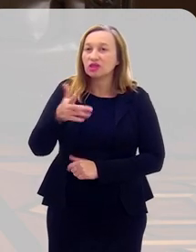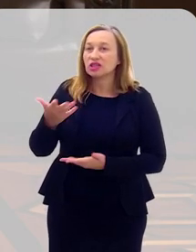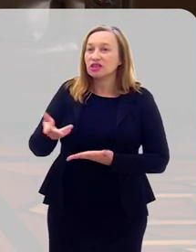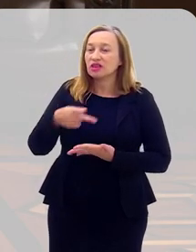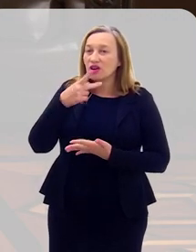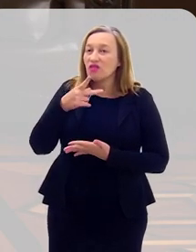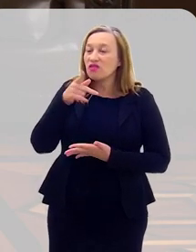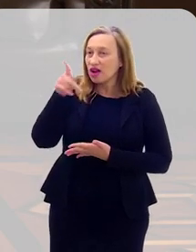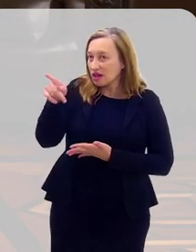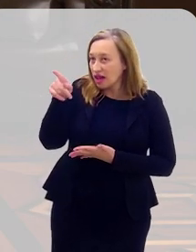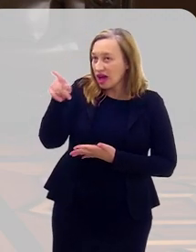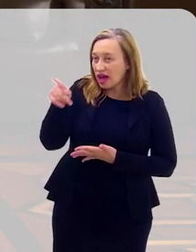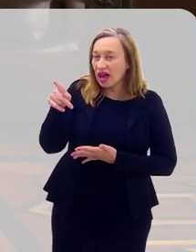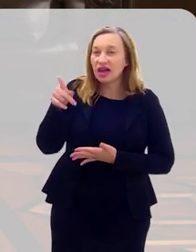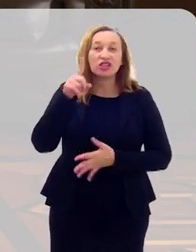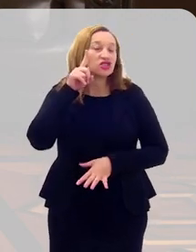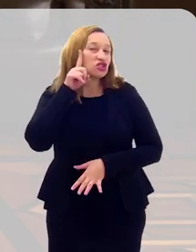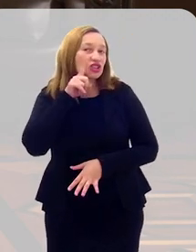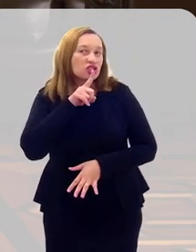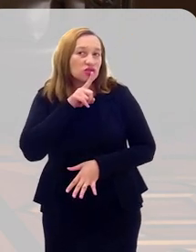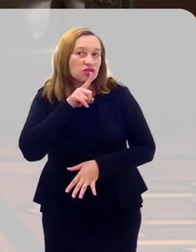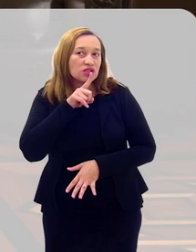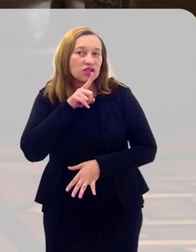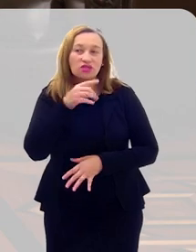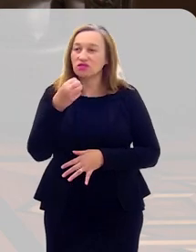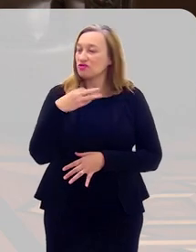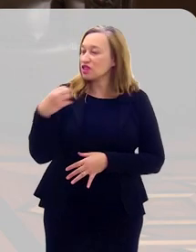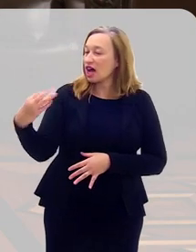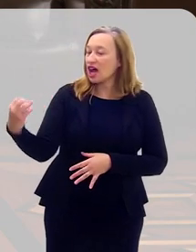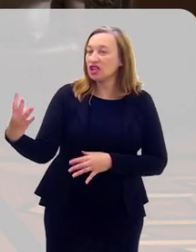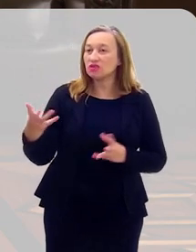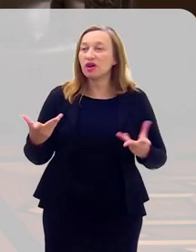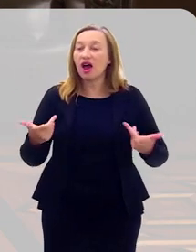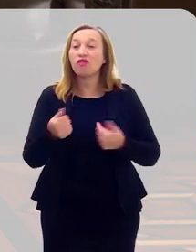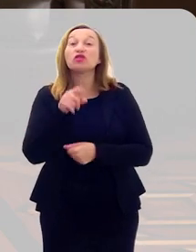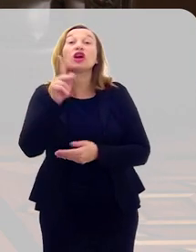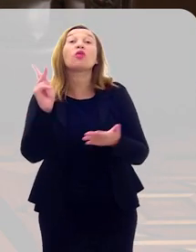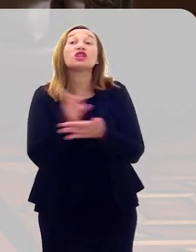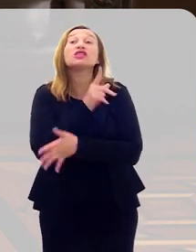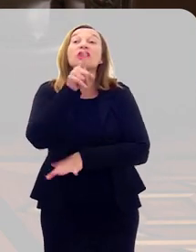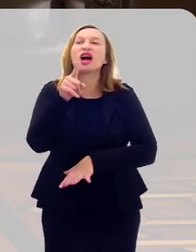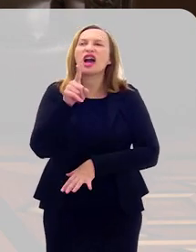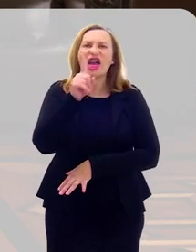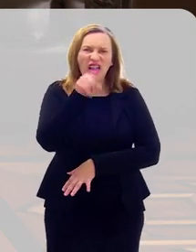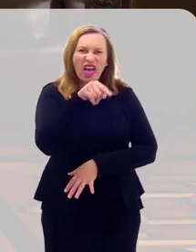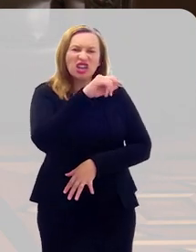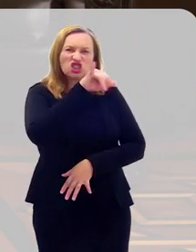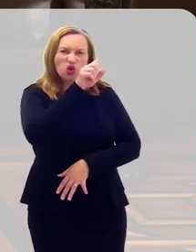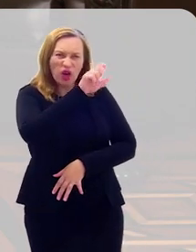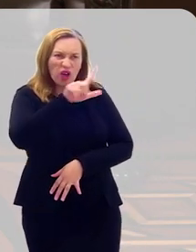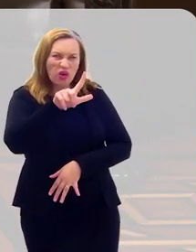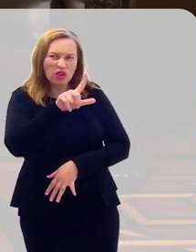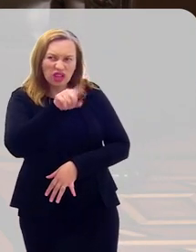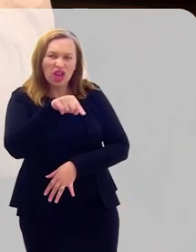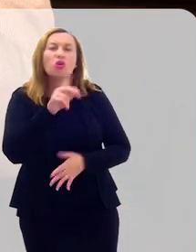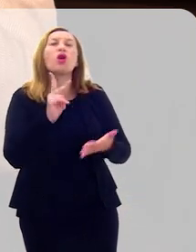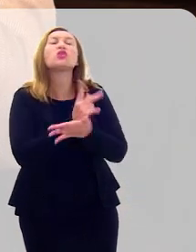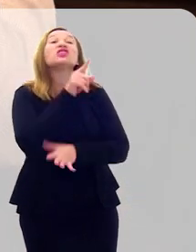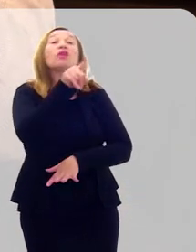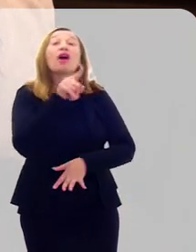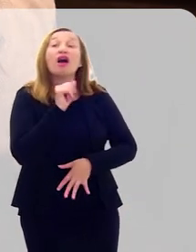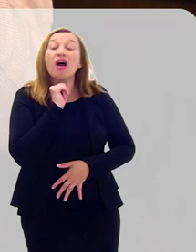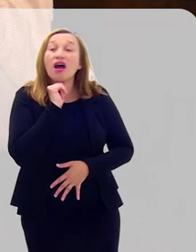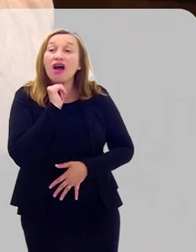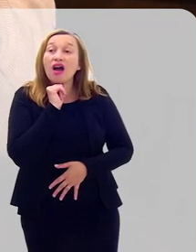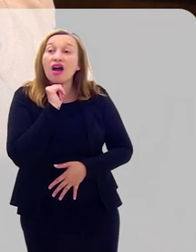contou, Júlio, fala para ele te contar lá de Miami, dos Estados Unidos. É verdade. O que aconteceu lá? Não é isso mesmo, Joel? No processo não era esse? É.